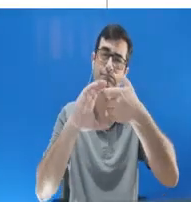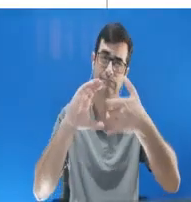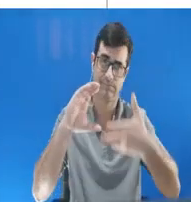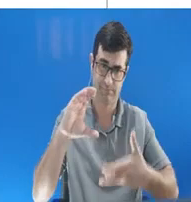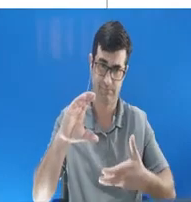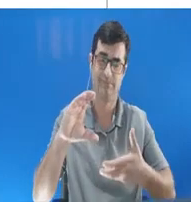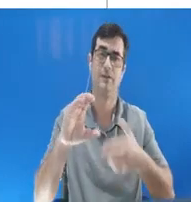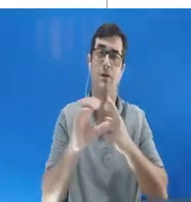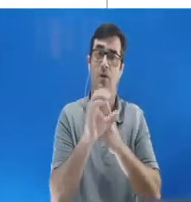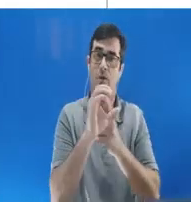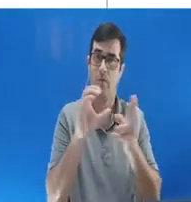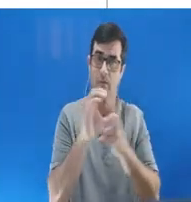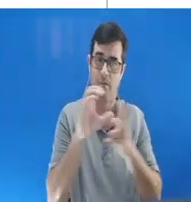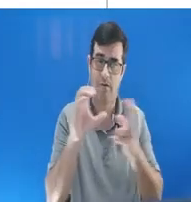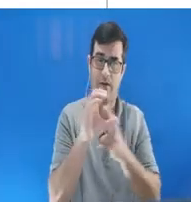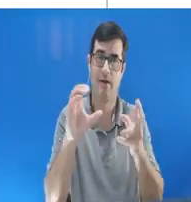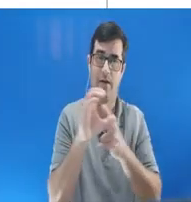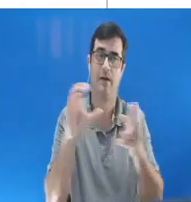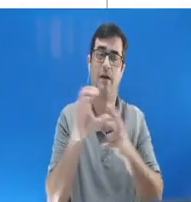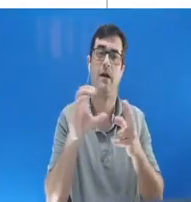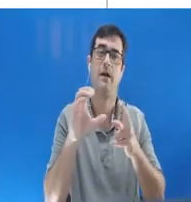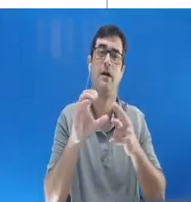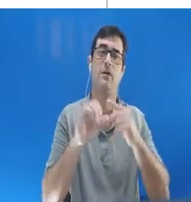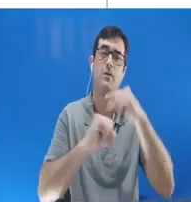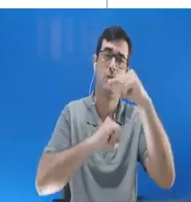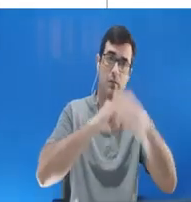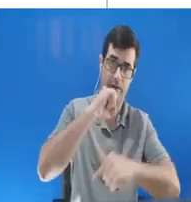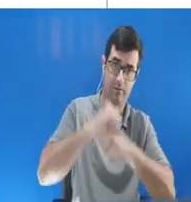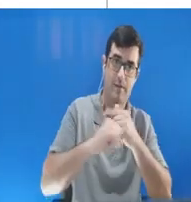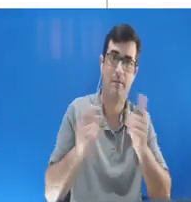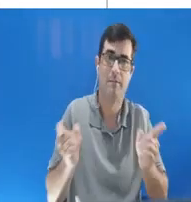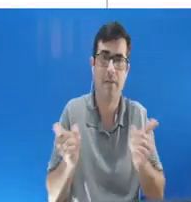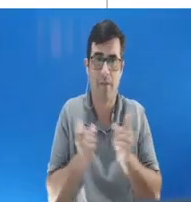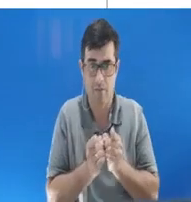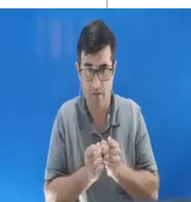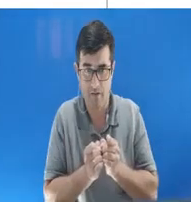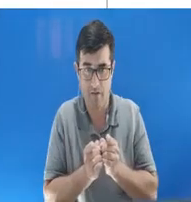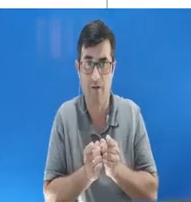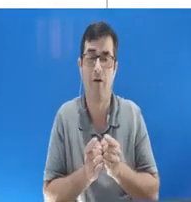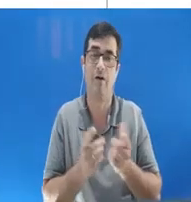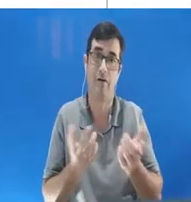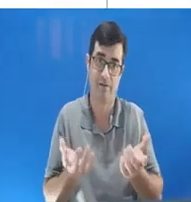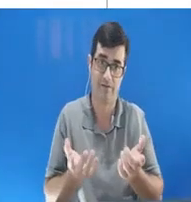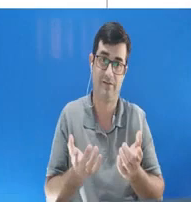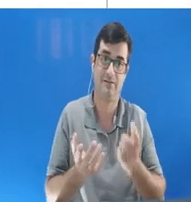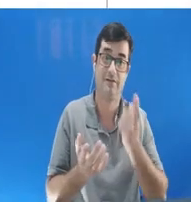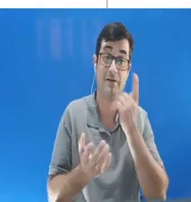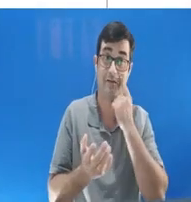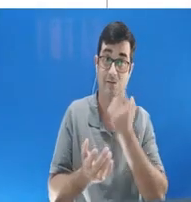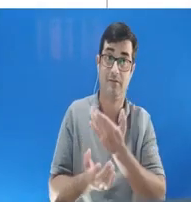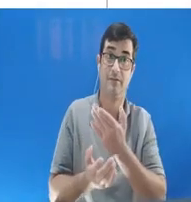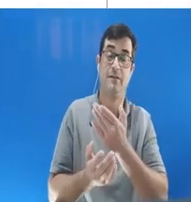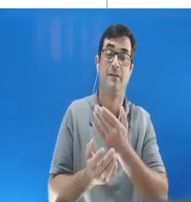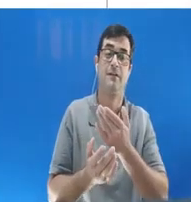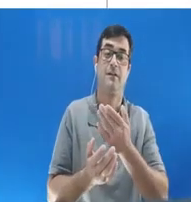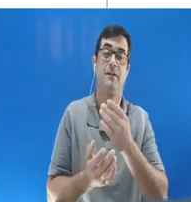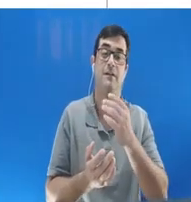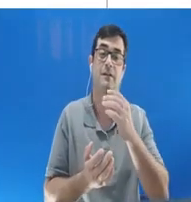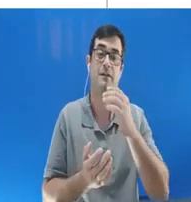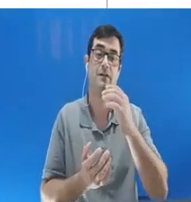características. Então, o raio do átomo é o menor, né? E do ânion é o em azul aqui